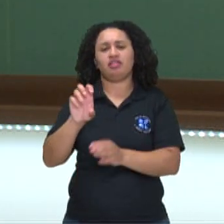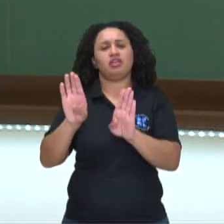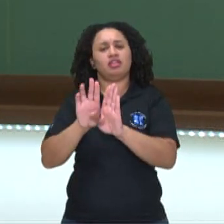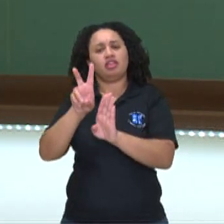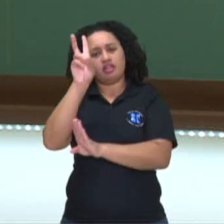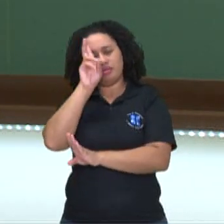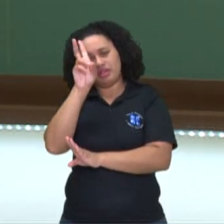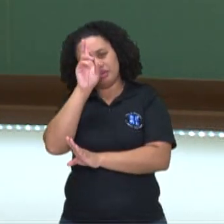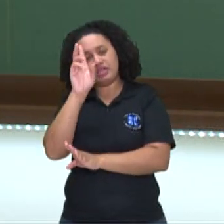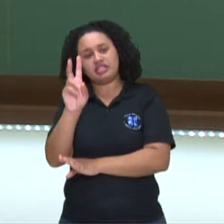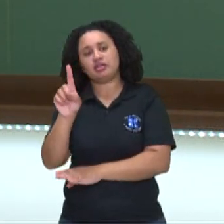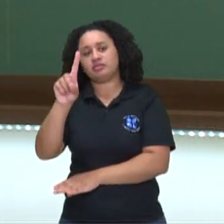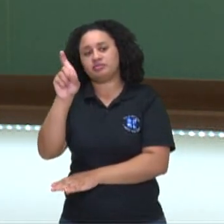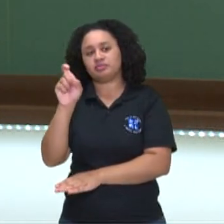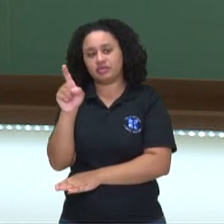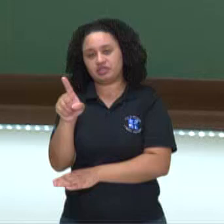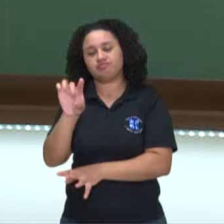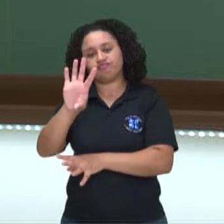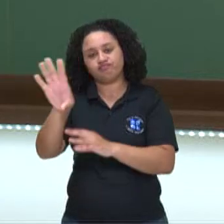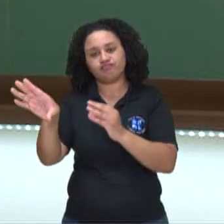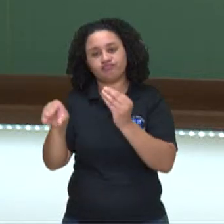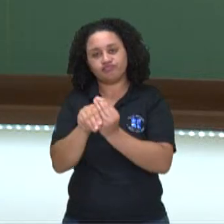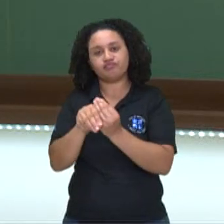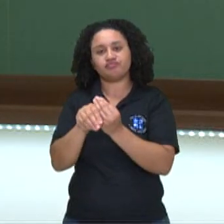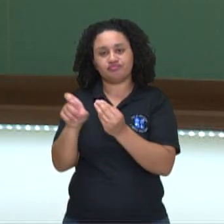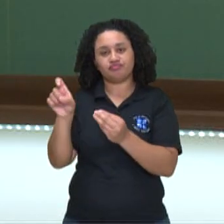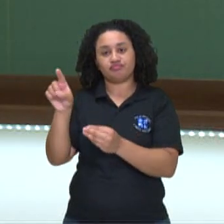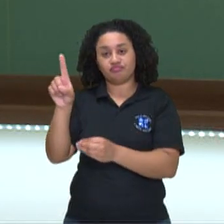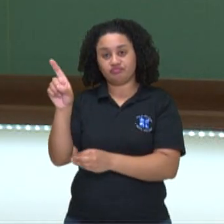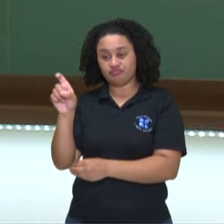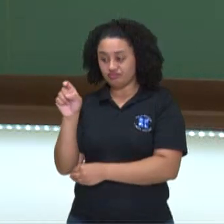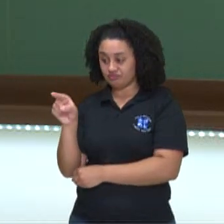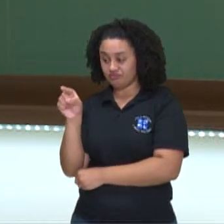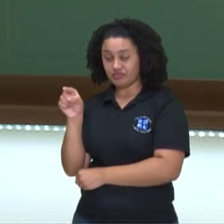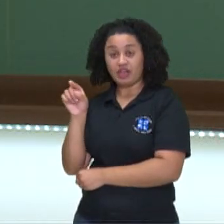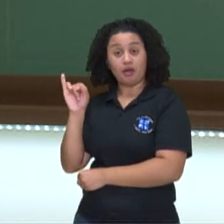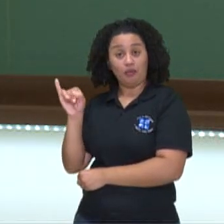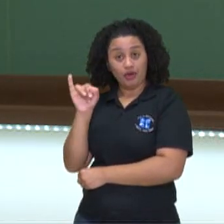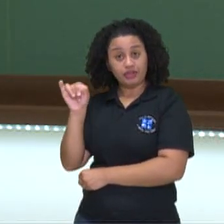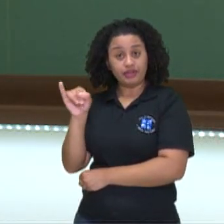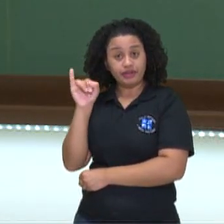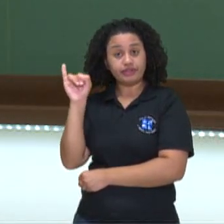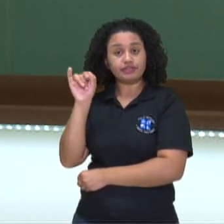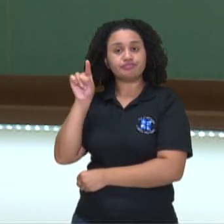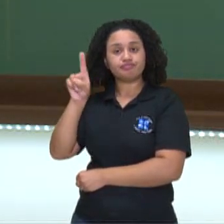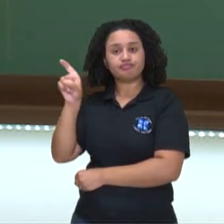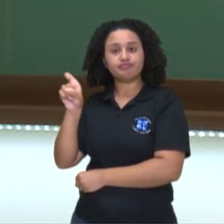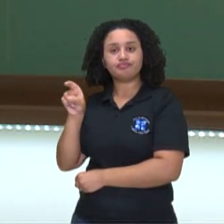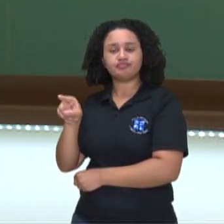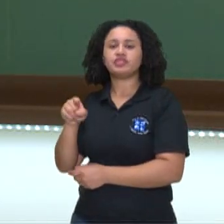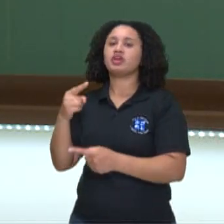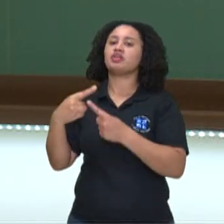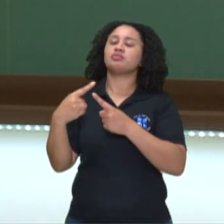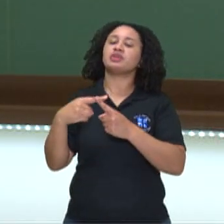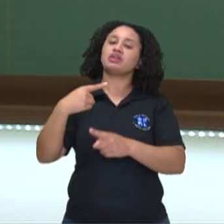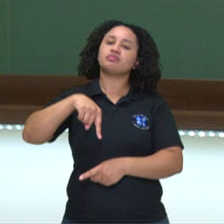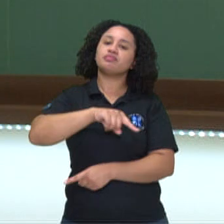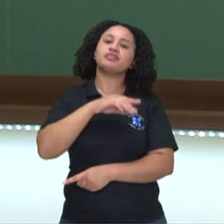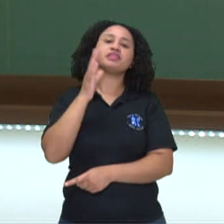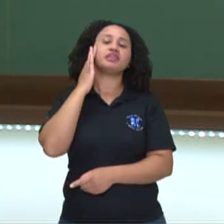colocarmos forma interrogativa, completamos a frase com um ponto de interrogação. Porque, como nós sabemos, o